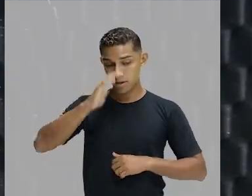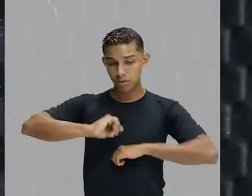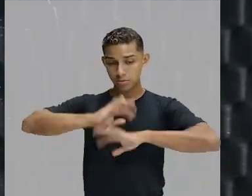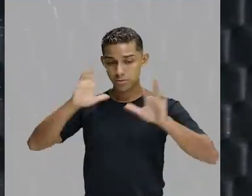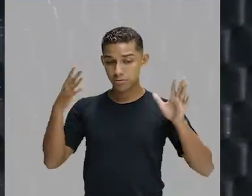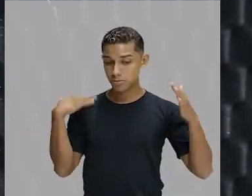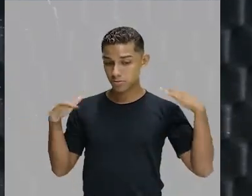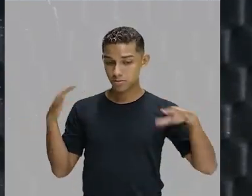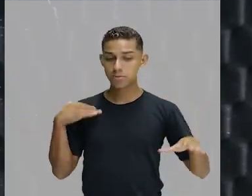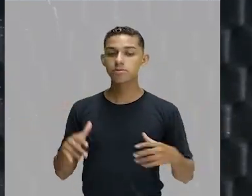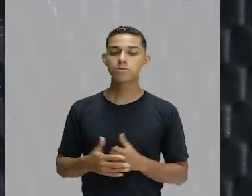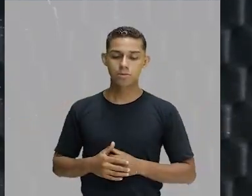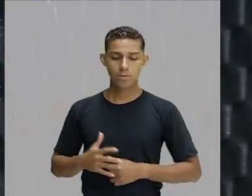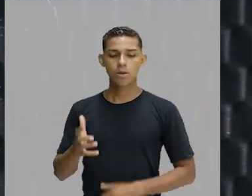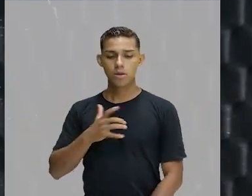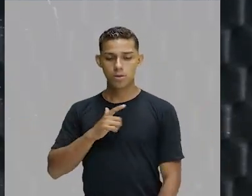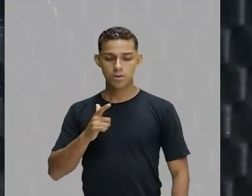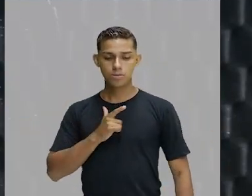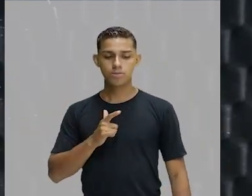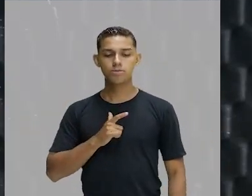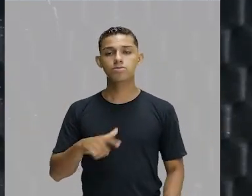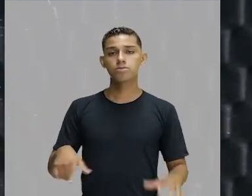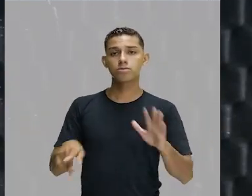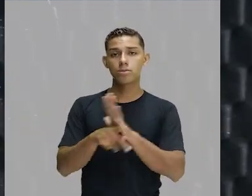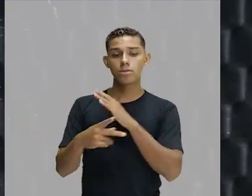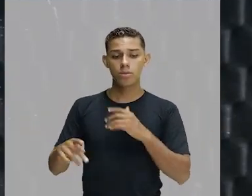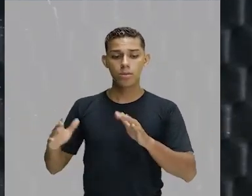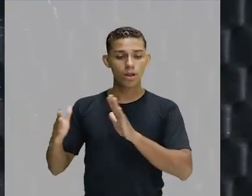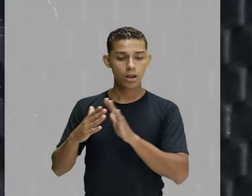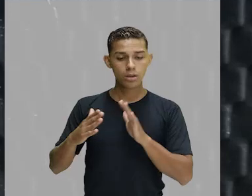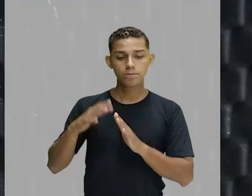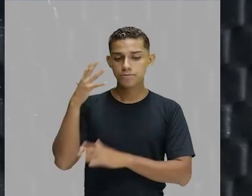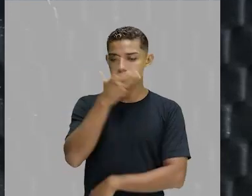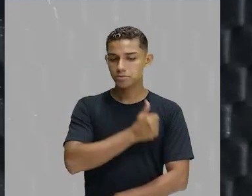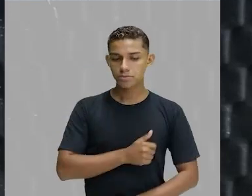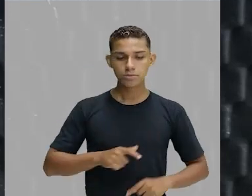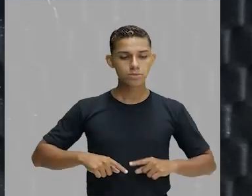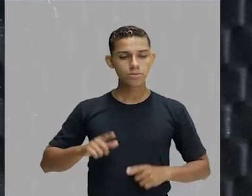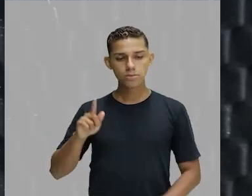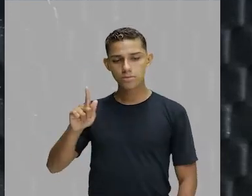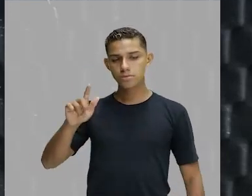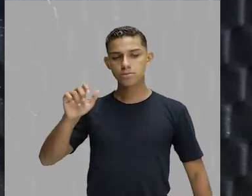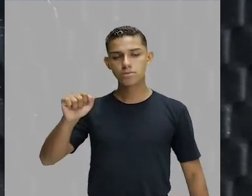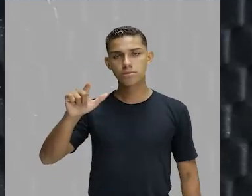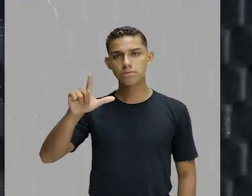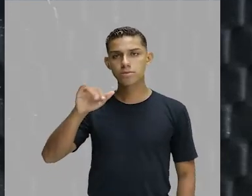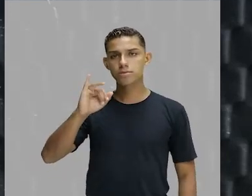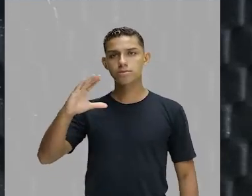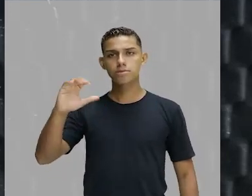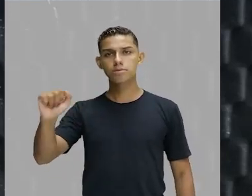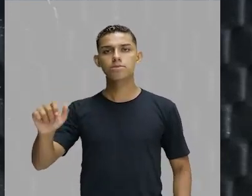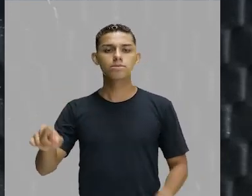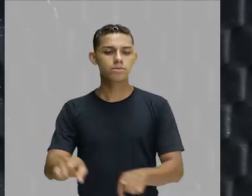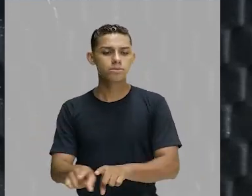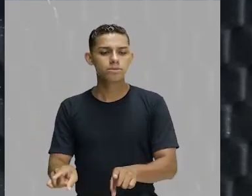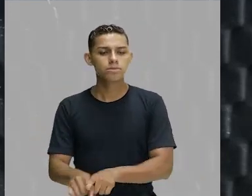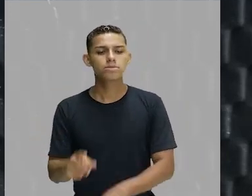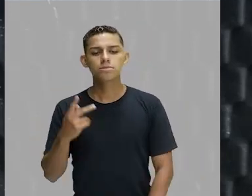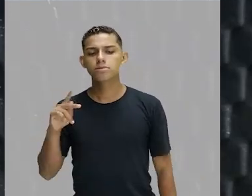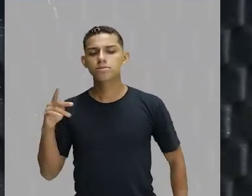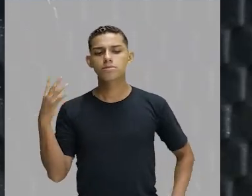Então, aqui eu tenho uma das casas da Galícia que servem, tá,